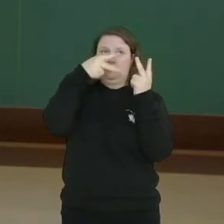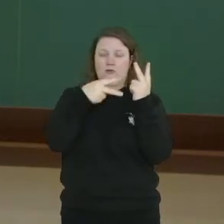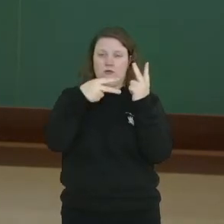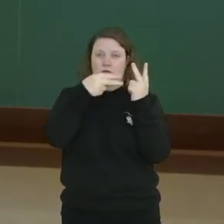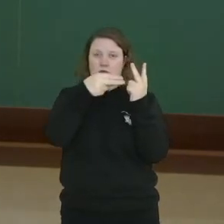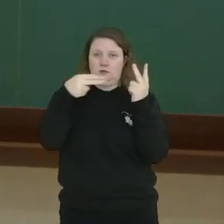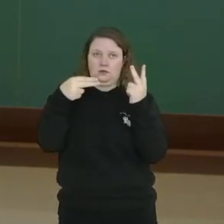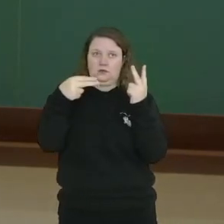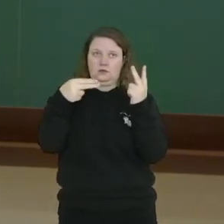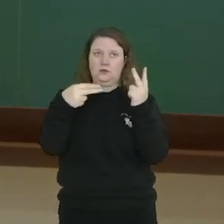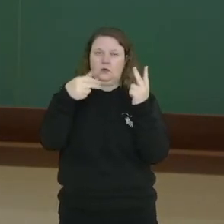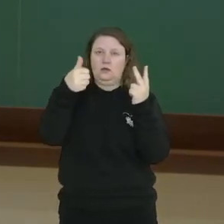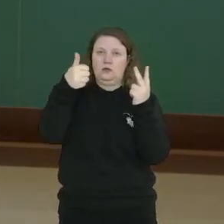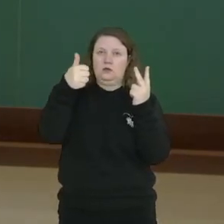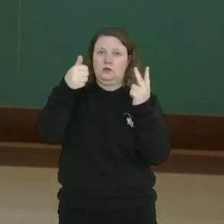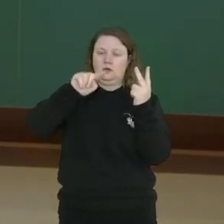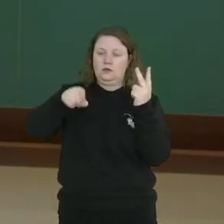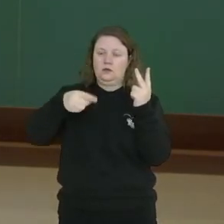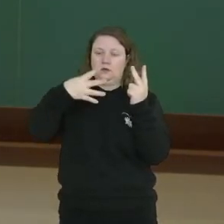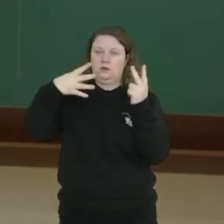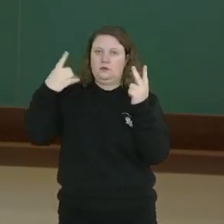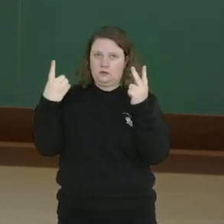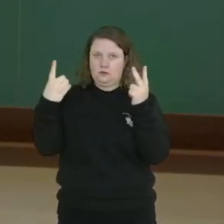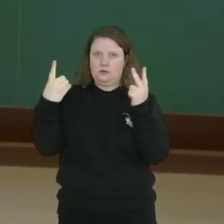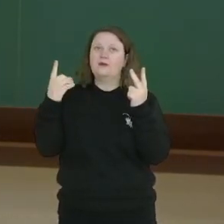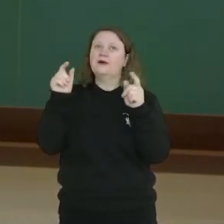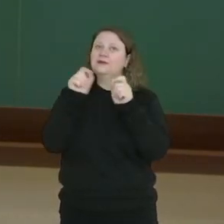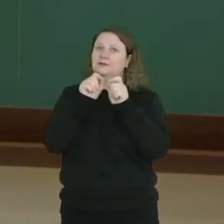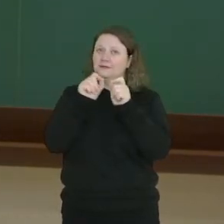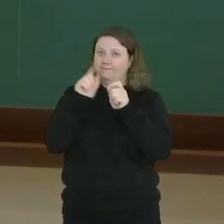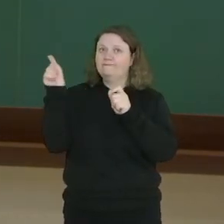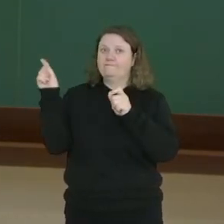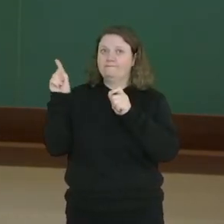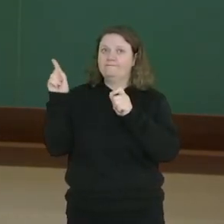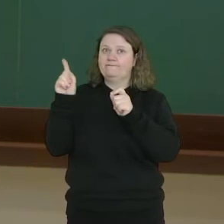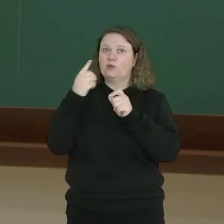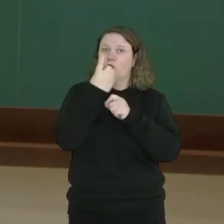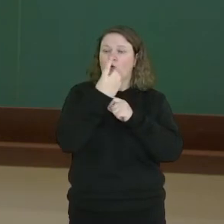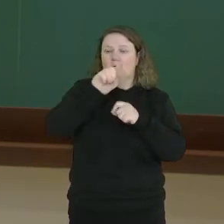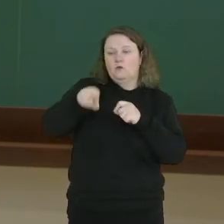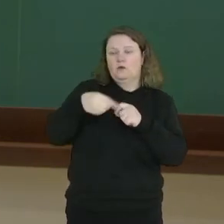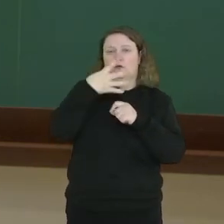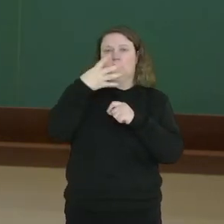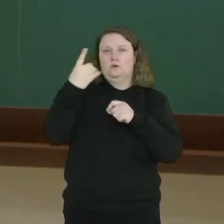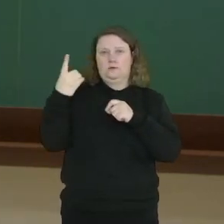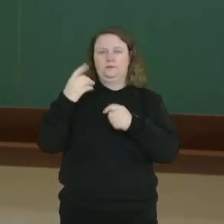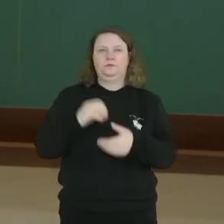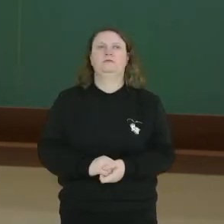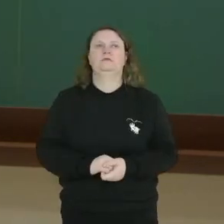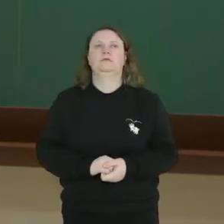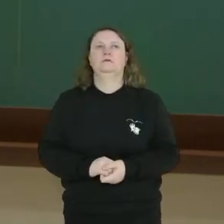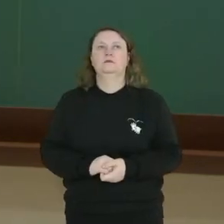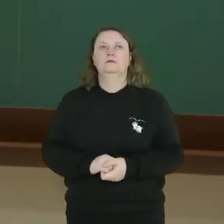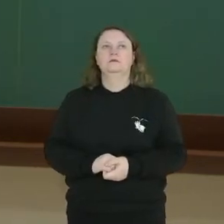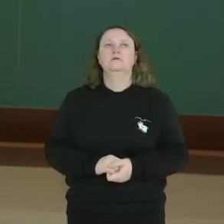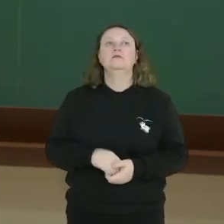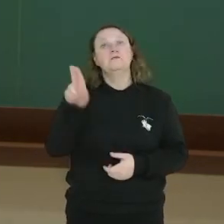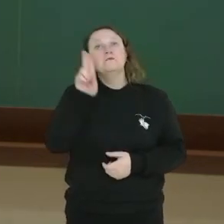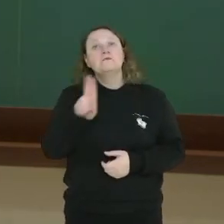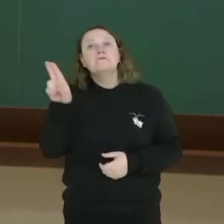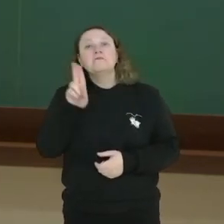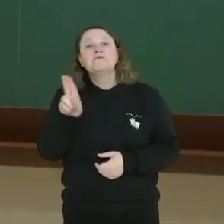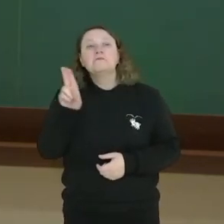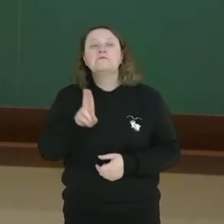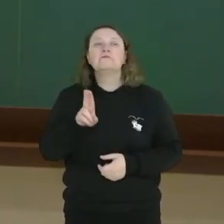raiz de 2 e faça a continha com o número decimal 1,41, tá bom? Então, a gente usou 1,41,